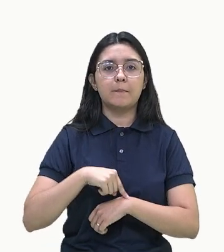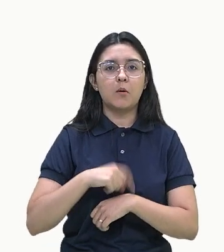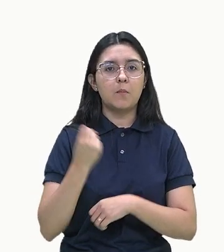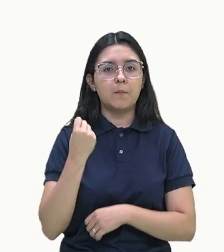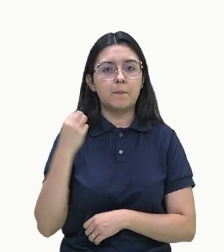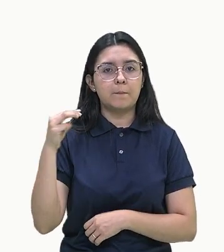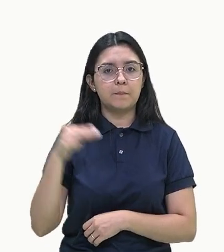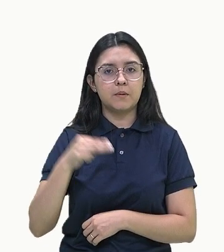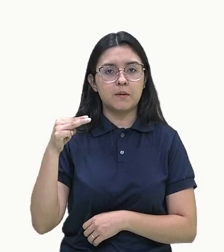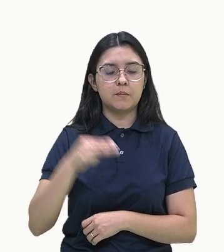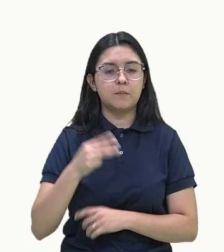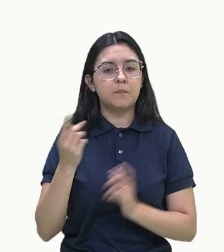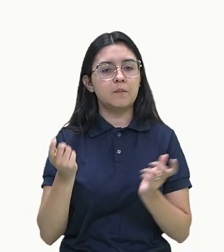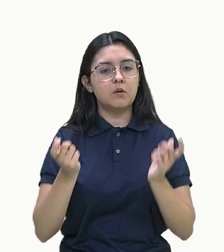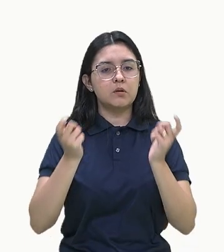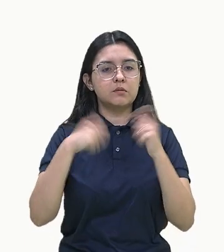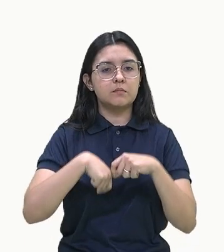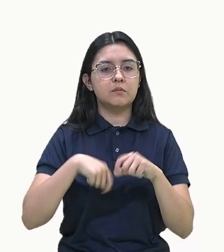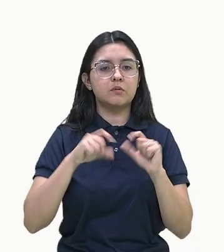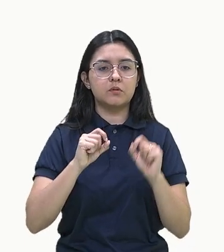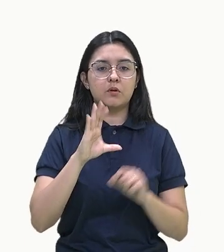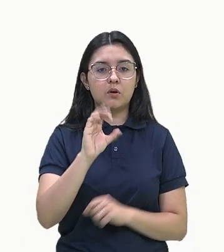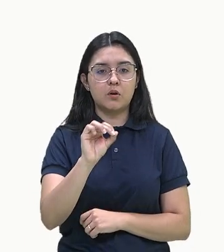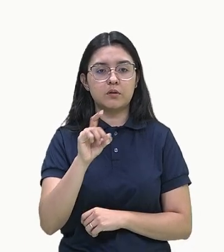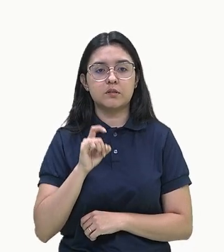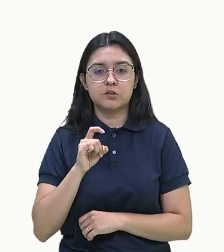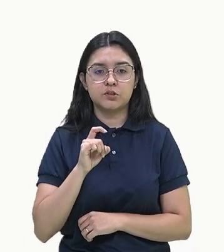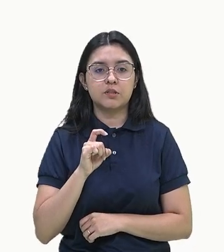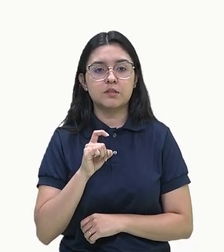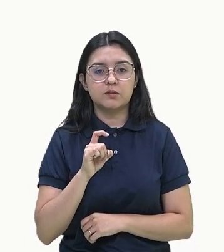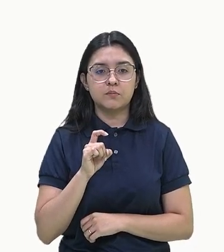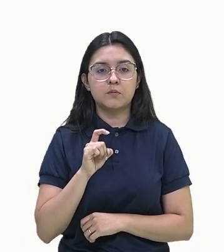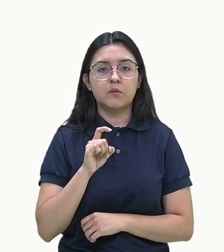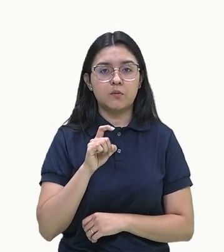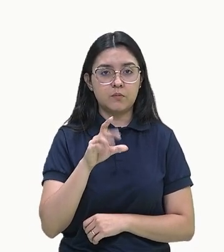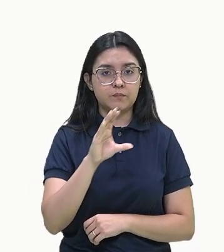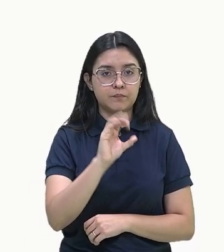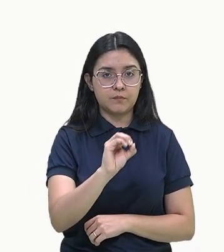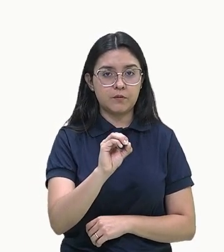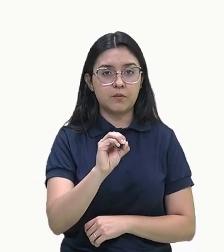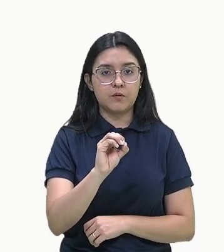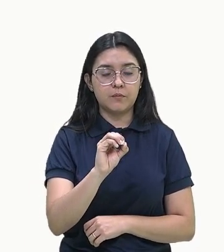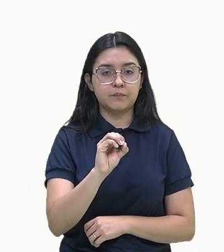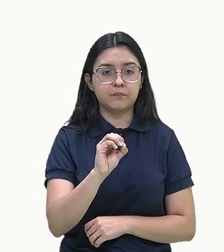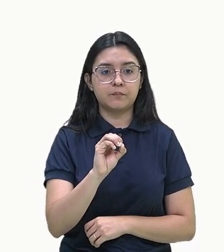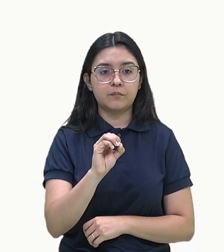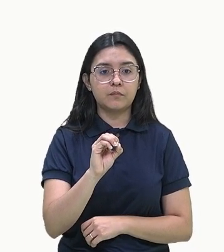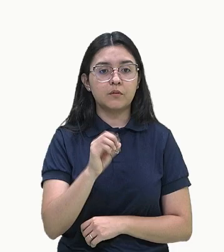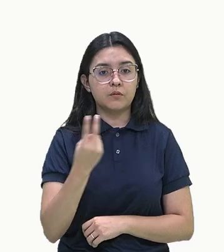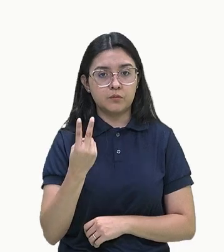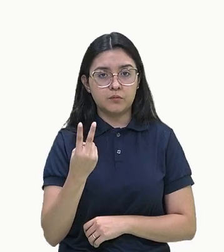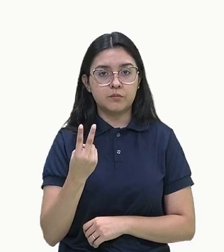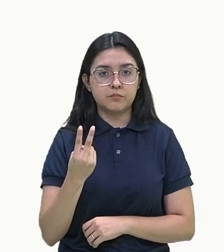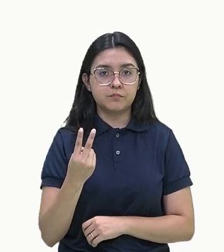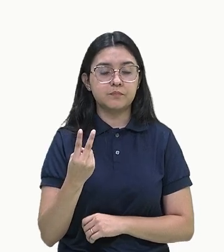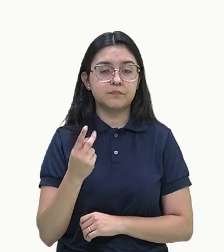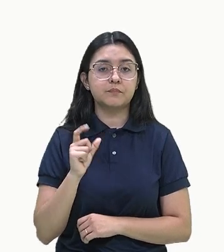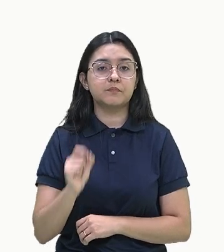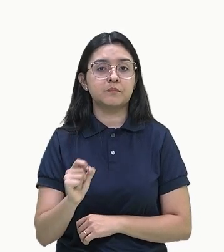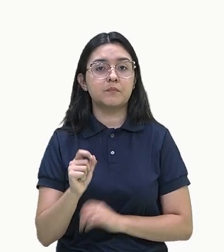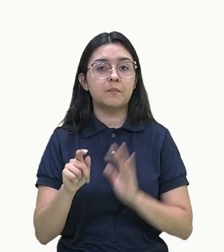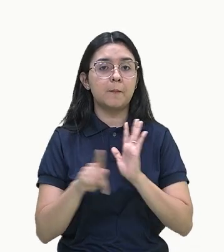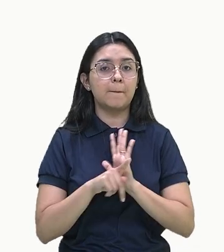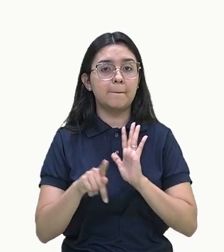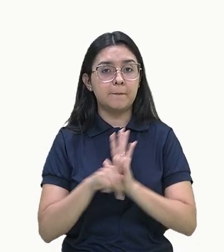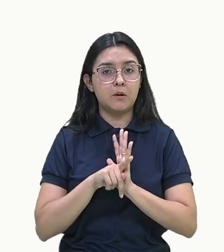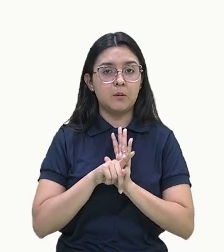a oxigenação. E quando eu falo de oxigenação, nós estamos falando do gás oxigênio, que pelo